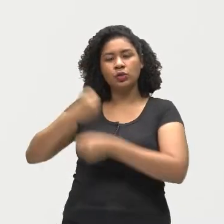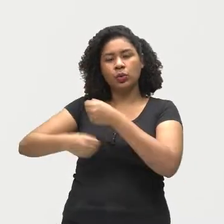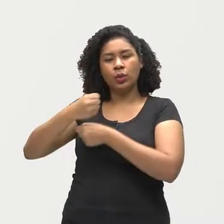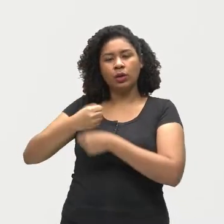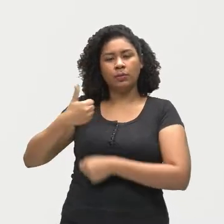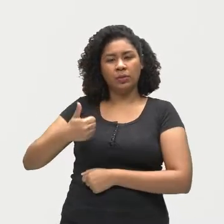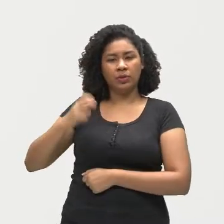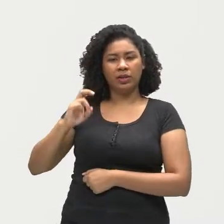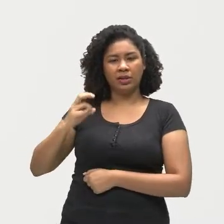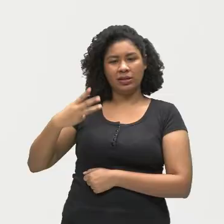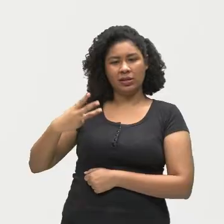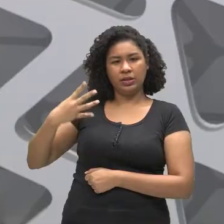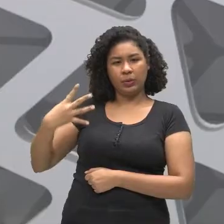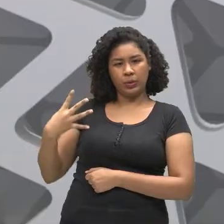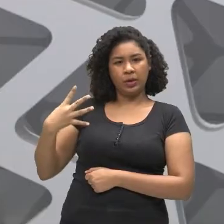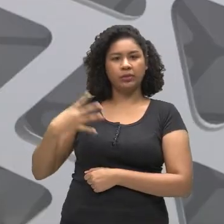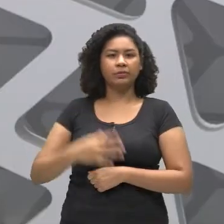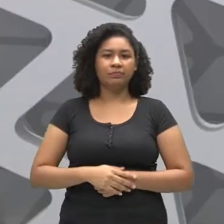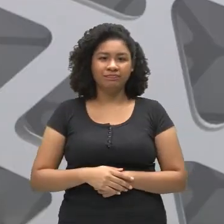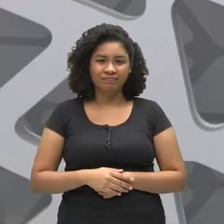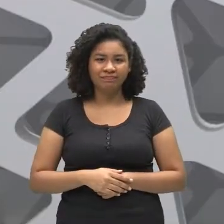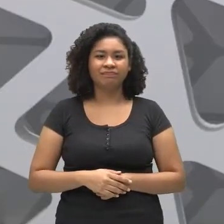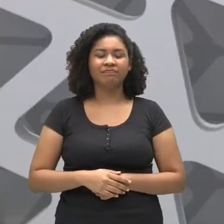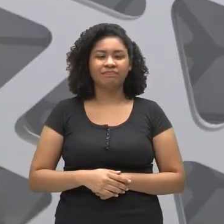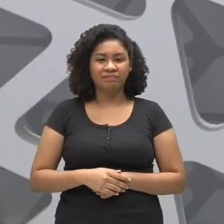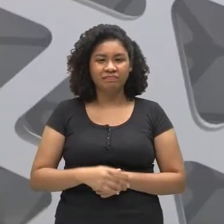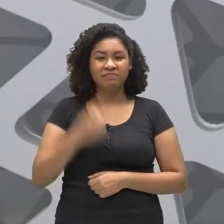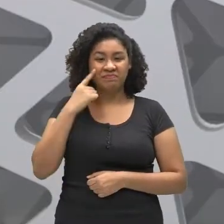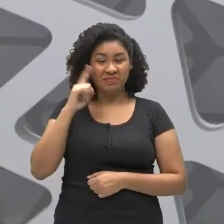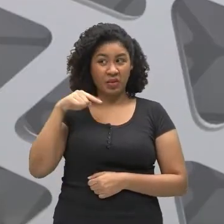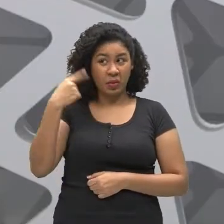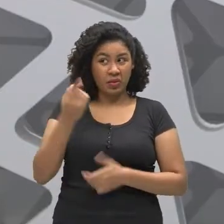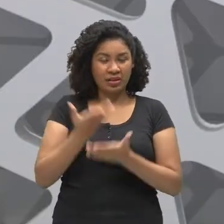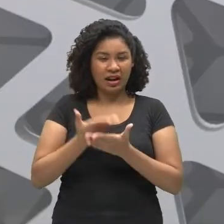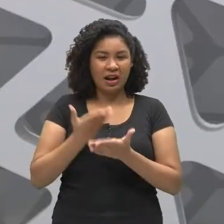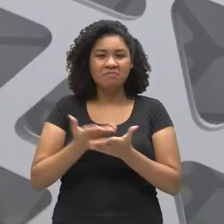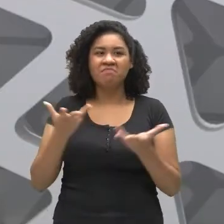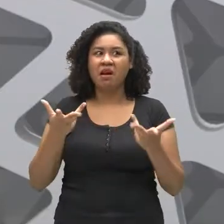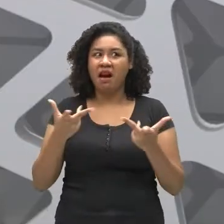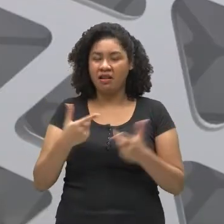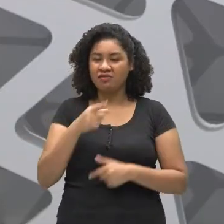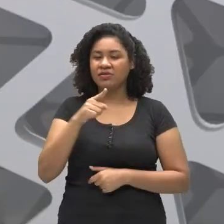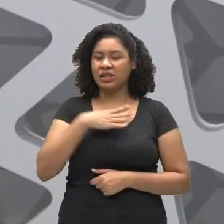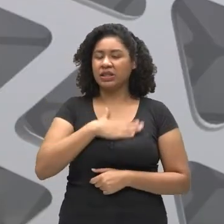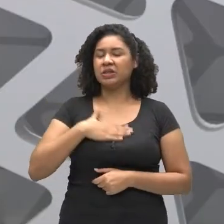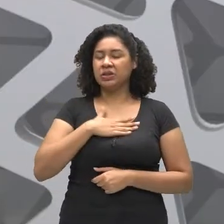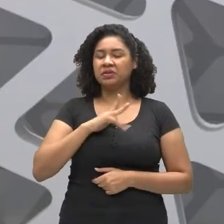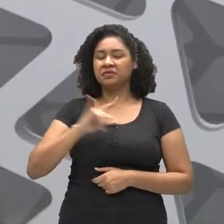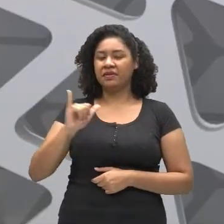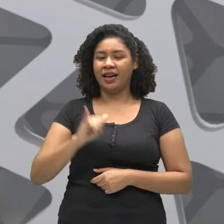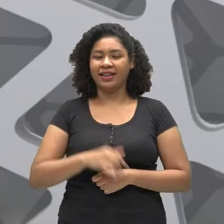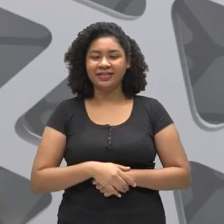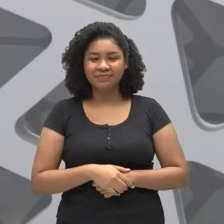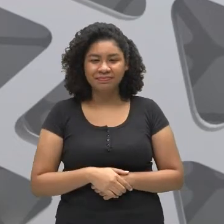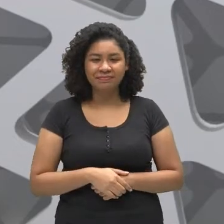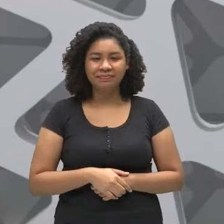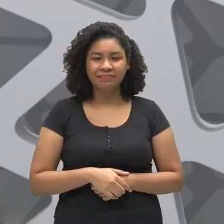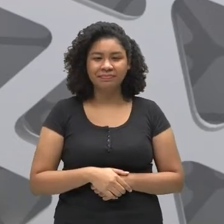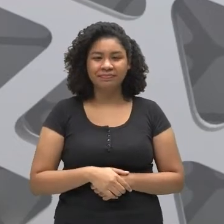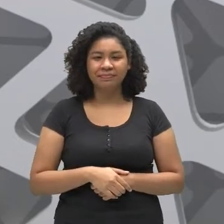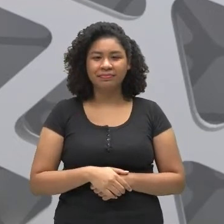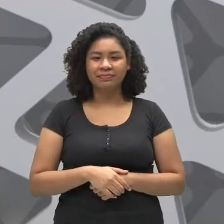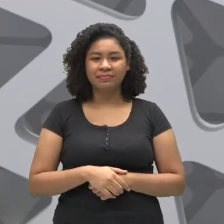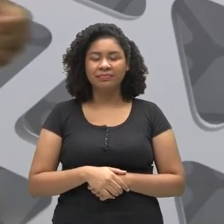que virá aí sobre os jesuítas no próximo momento, uma aula maravilhosa com o professor Artemison, vocês podem contar, tá bom? Bom, o